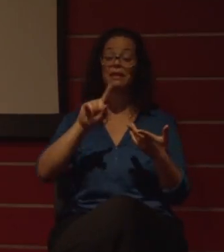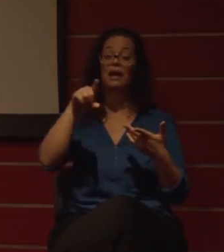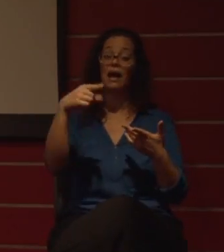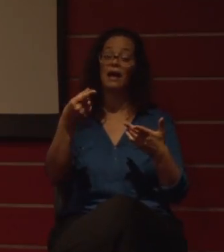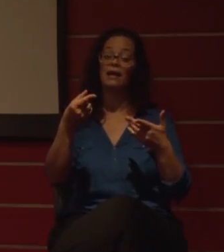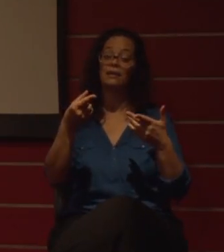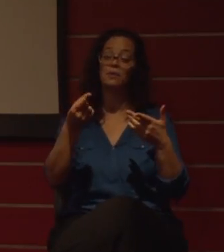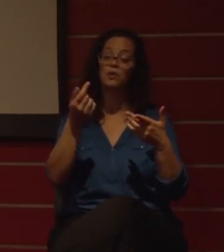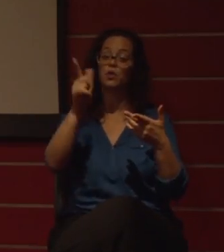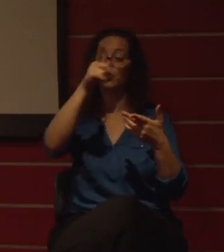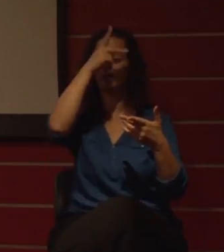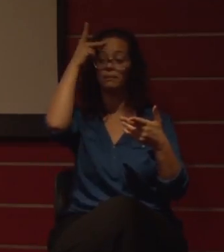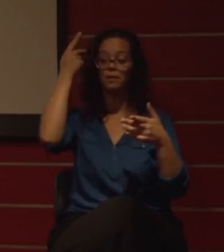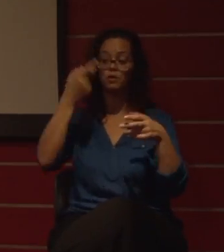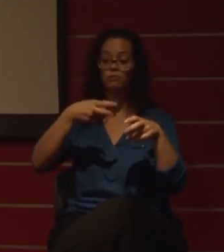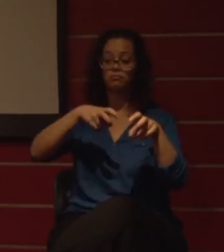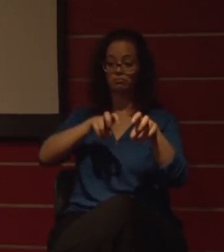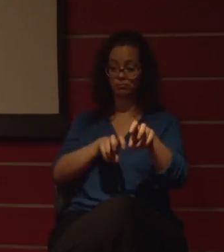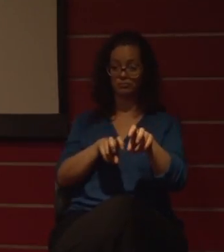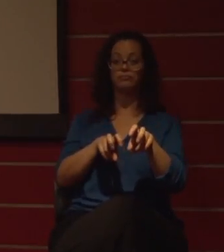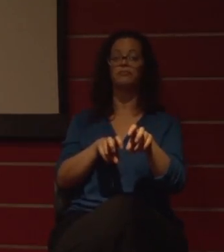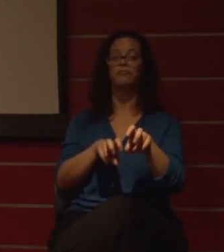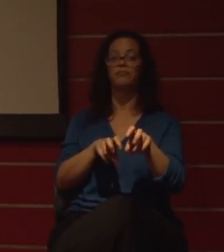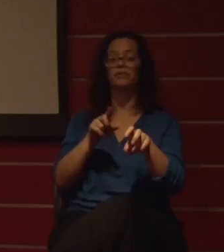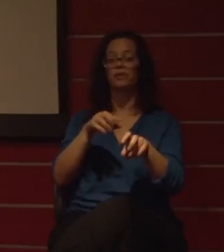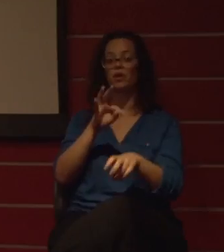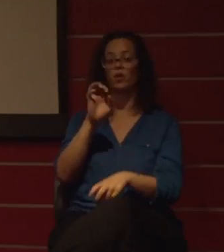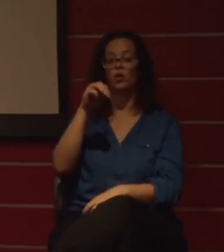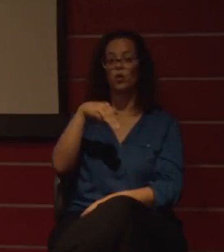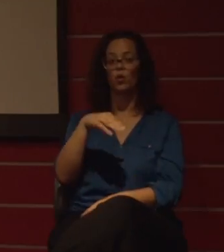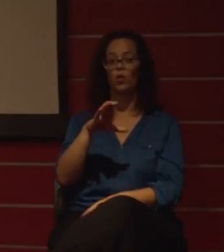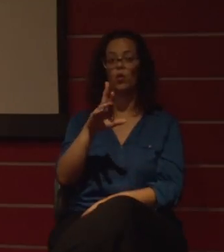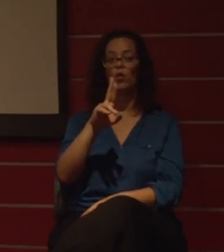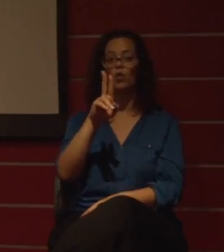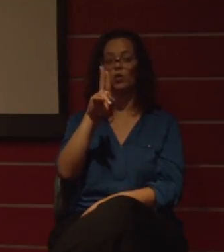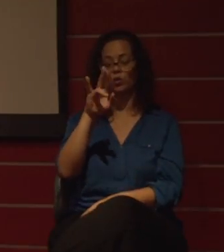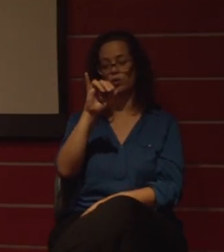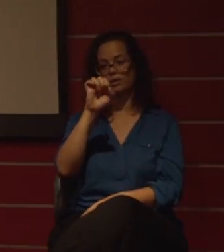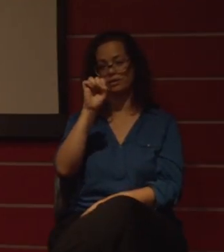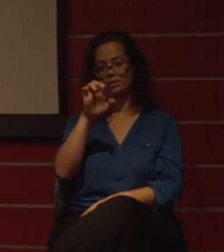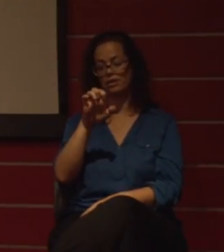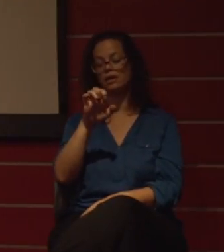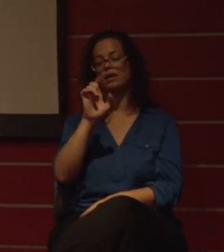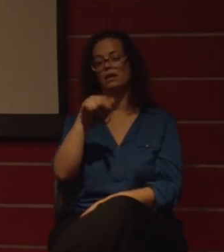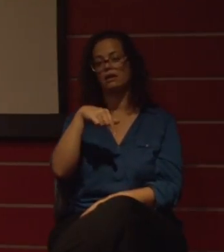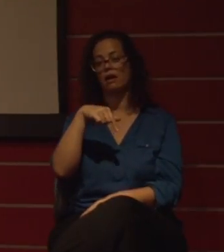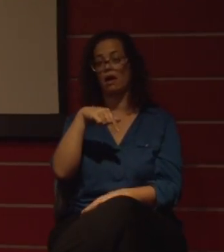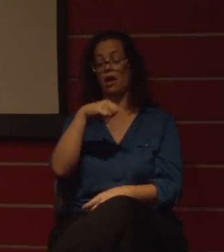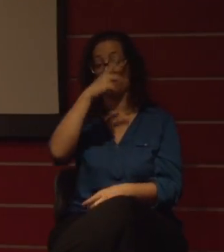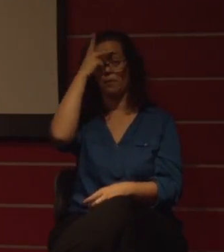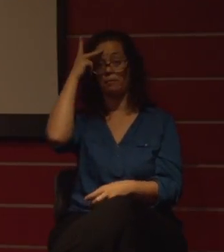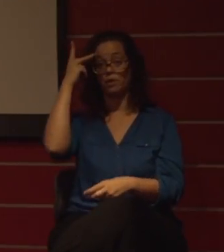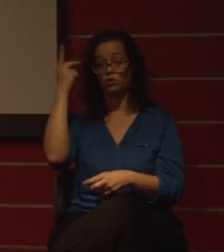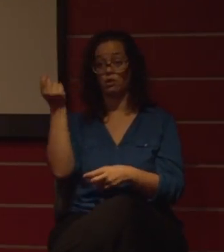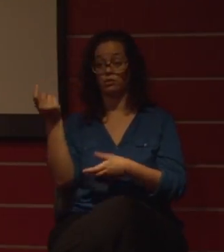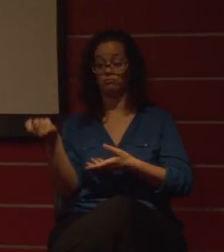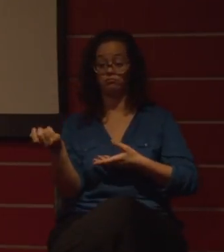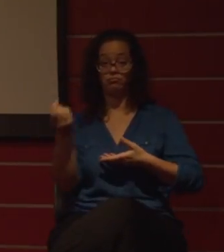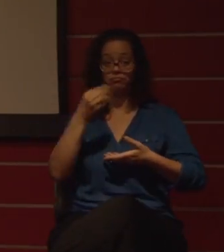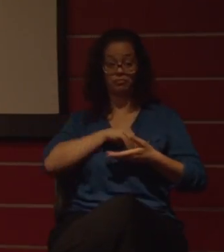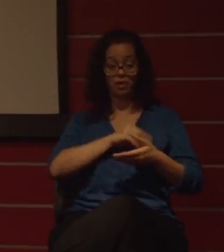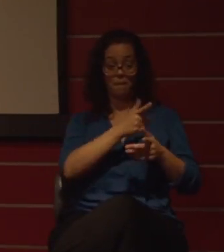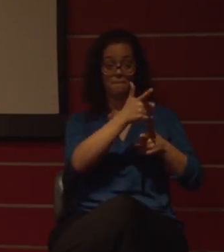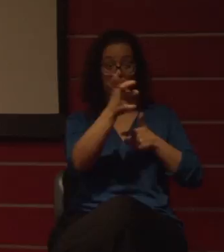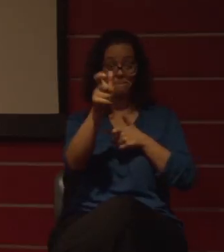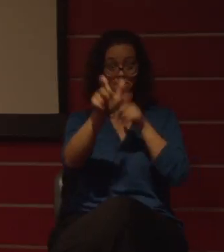pega né é o personagem aí interpretado pelo tan Cruz que é um matador de aluguel e que e aí ele entra